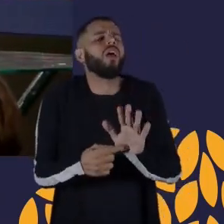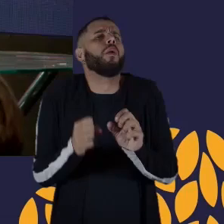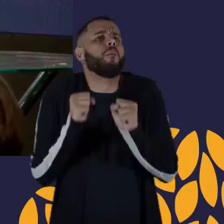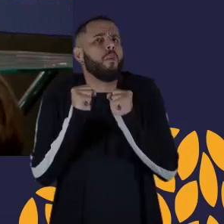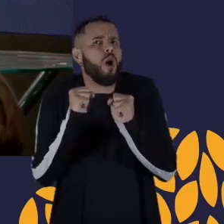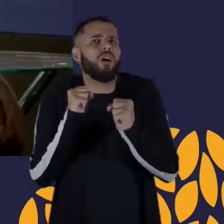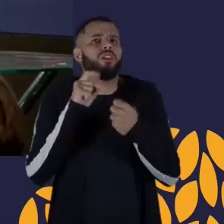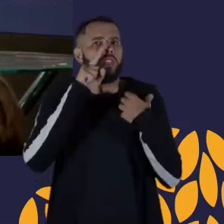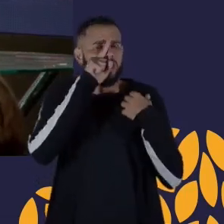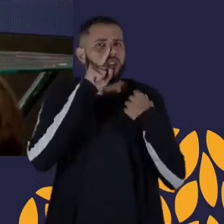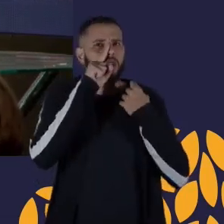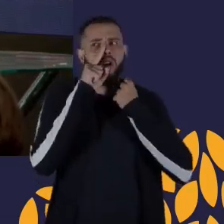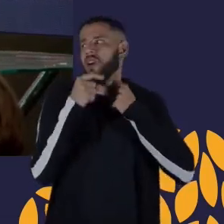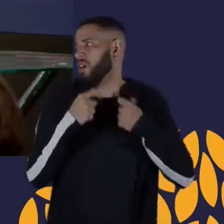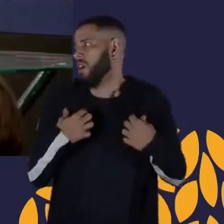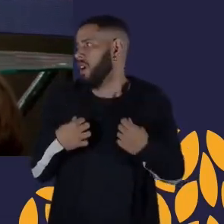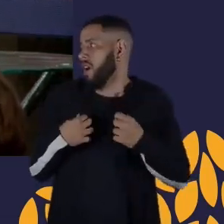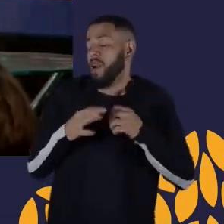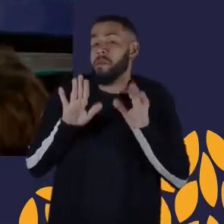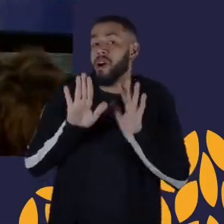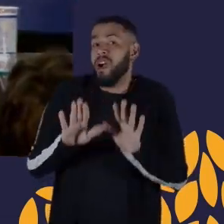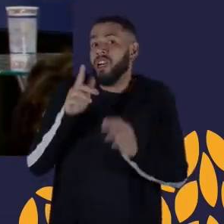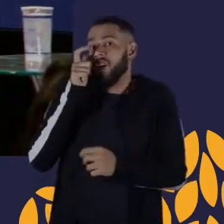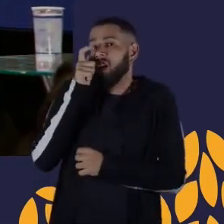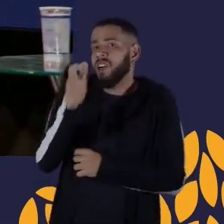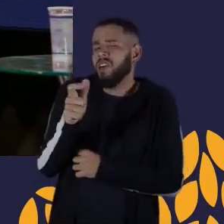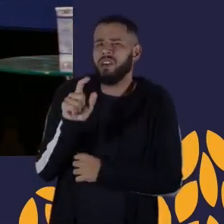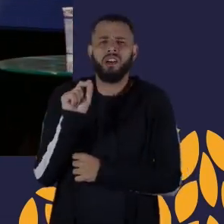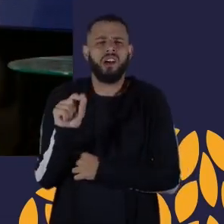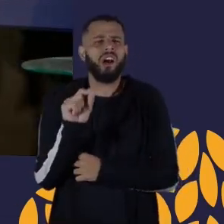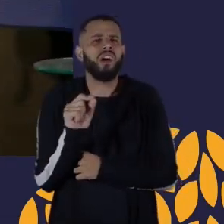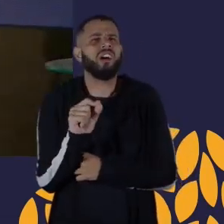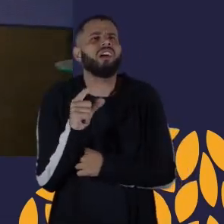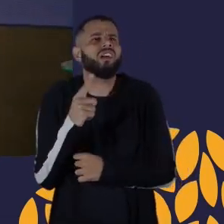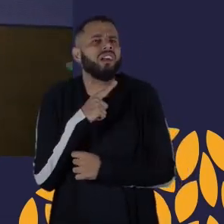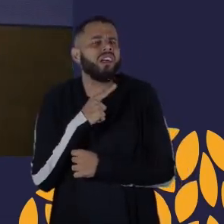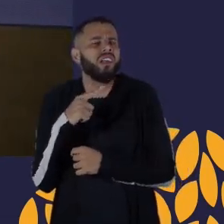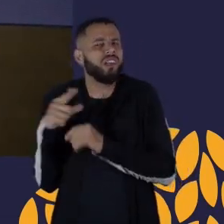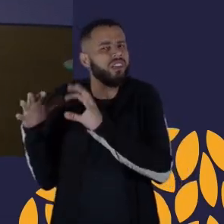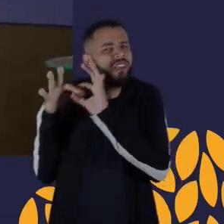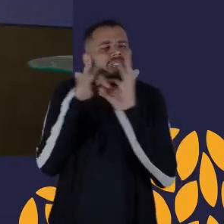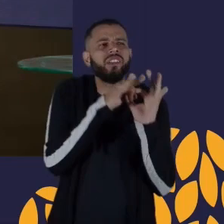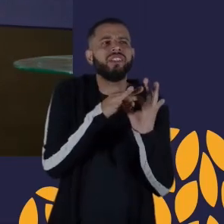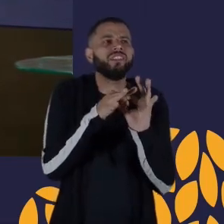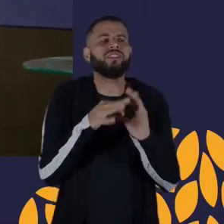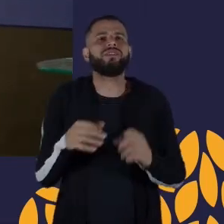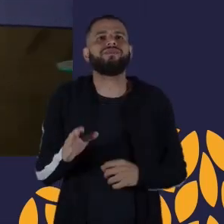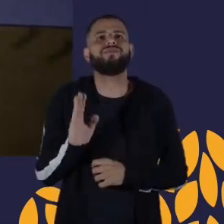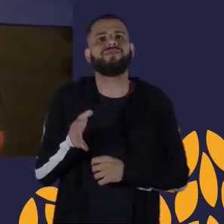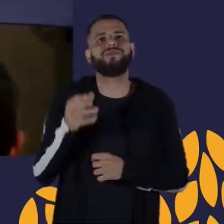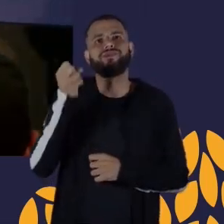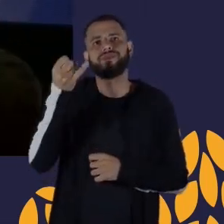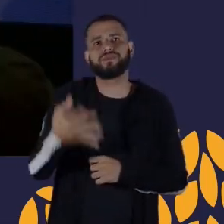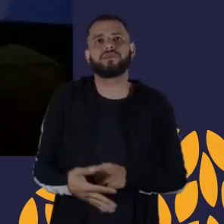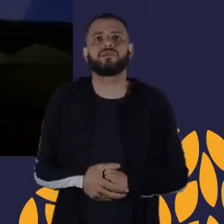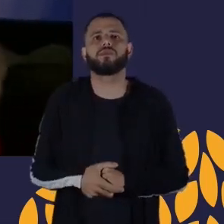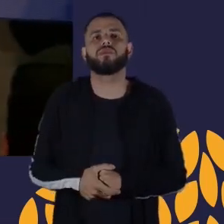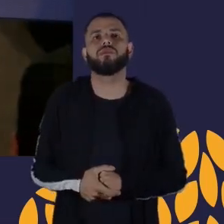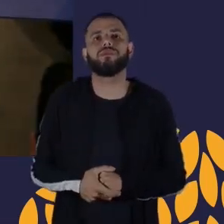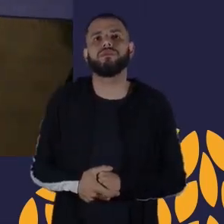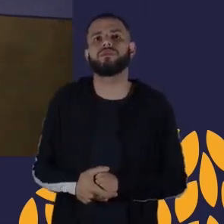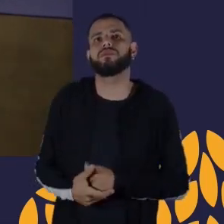risco. Mas é interessante que bem conduzido não acontece. Isso eu já falei. Então, isso